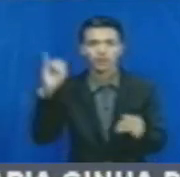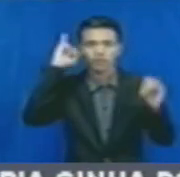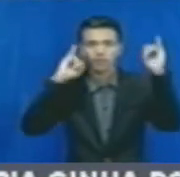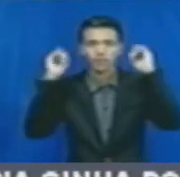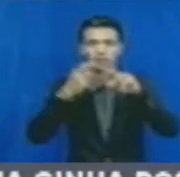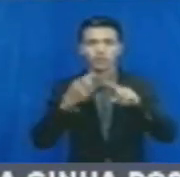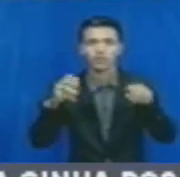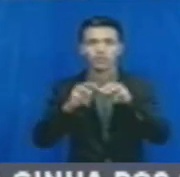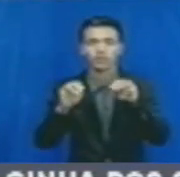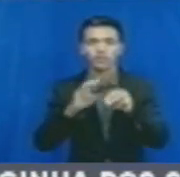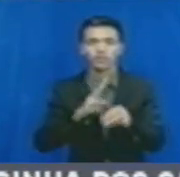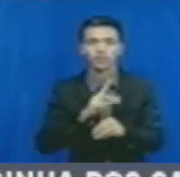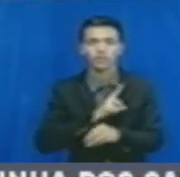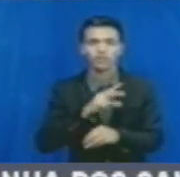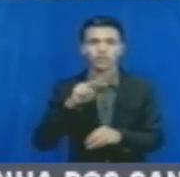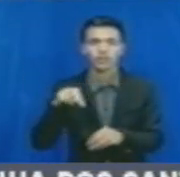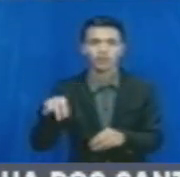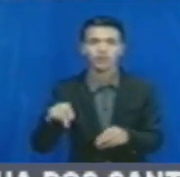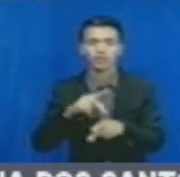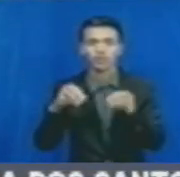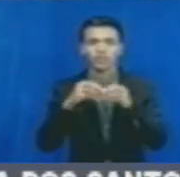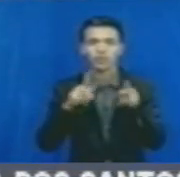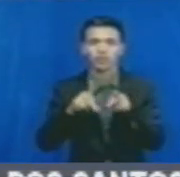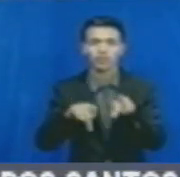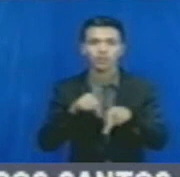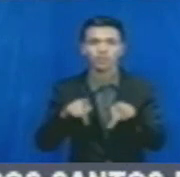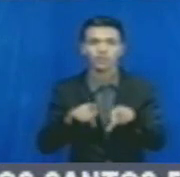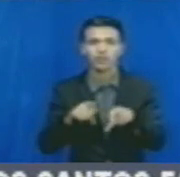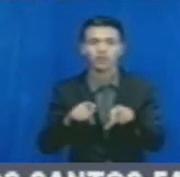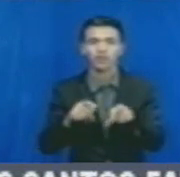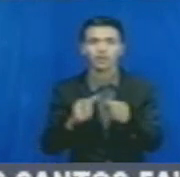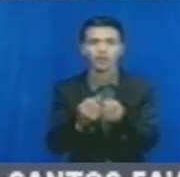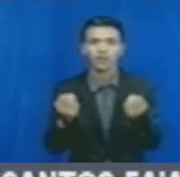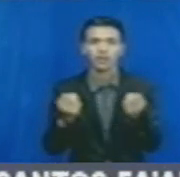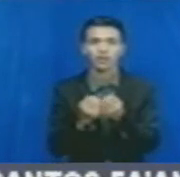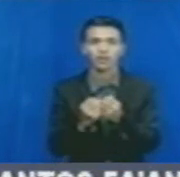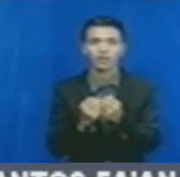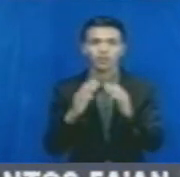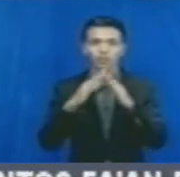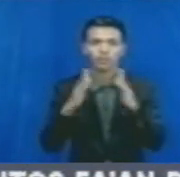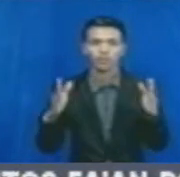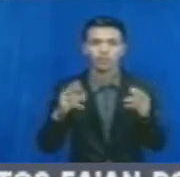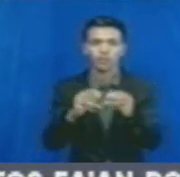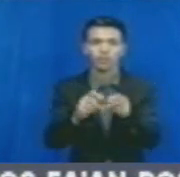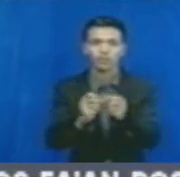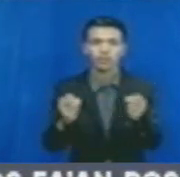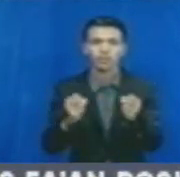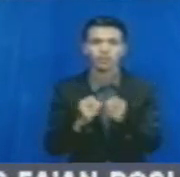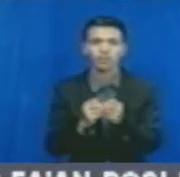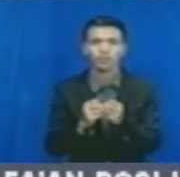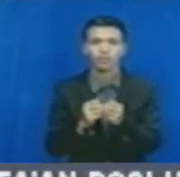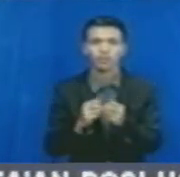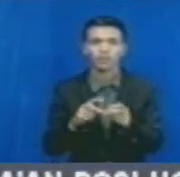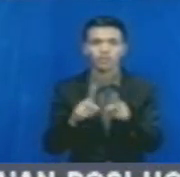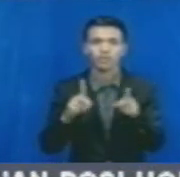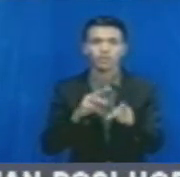Informasi khusus Munisipi VKK Konaba Komunidadi Area Welolo Aldea Umabot Suku Luka Posto